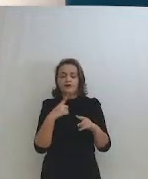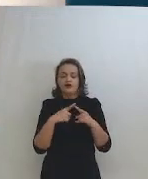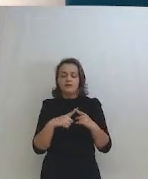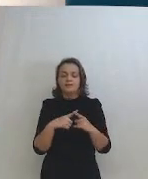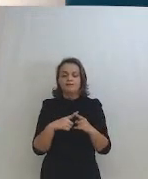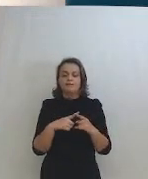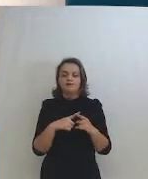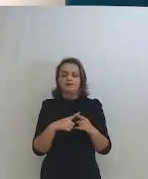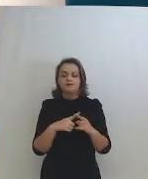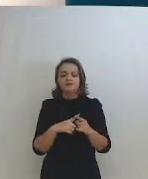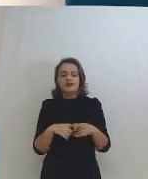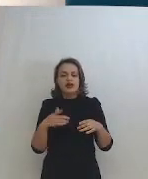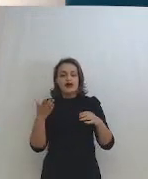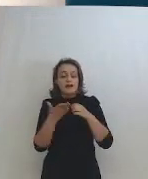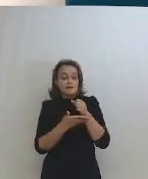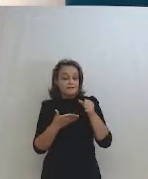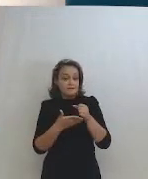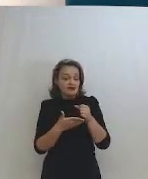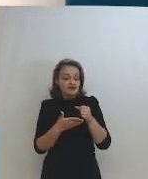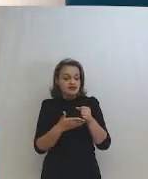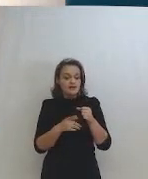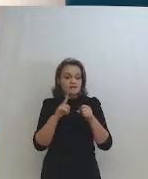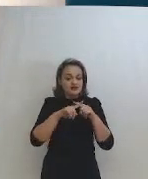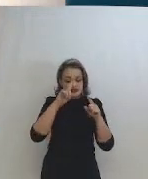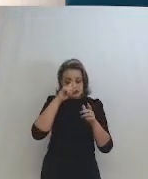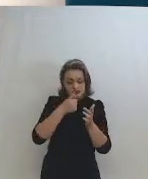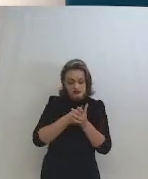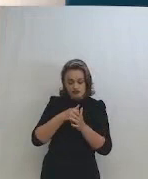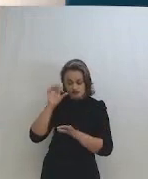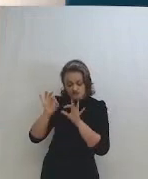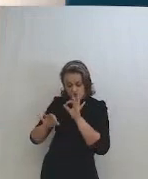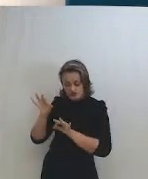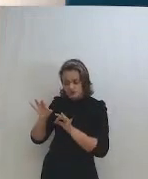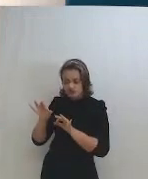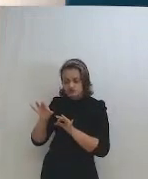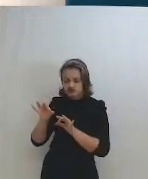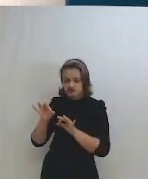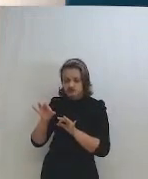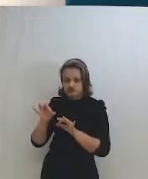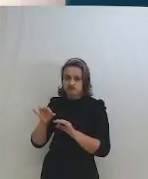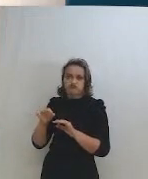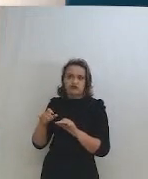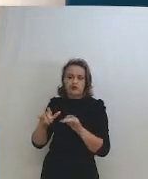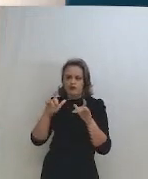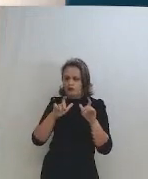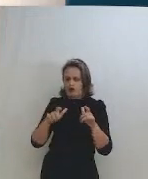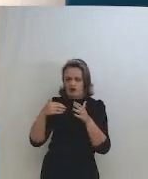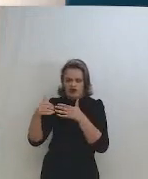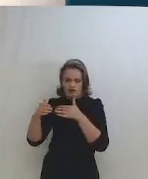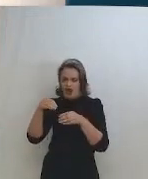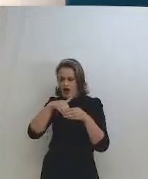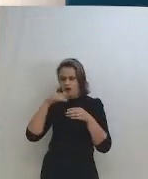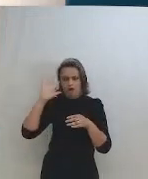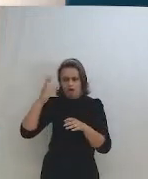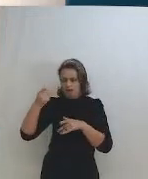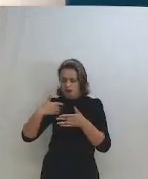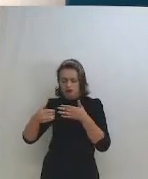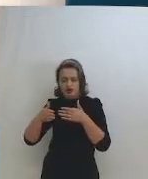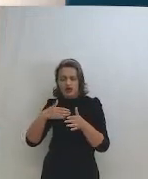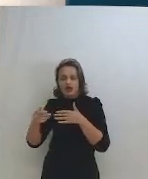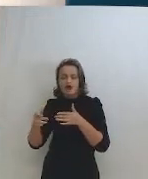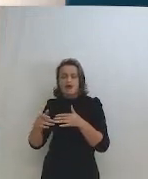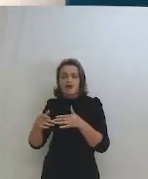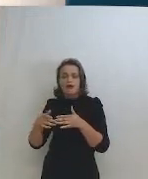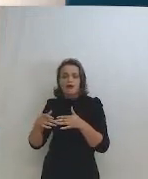fundamentada qualquer decisão judicial, seja ela interlocutória, sentença ou acordo, que empregar conceitos jurídicos